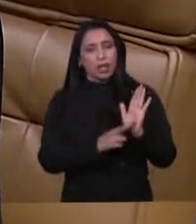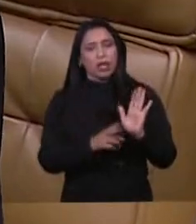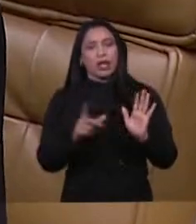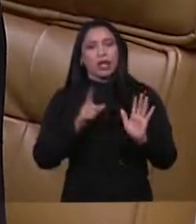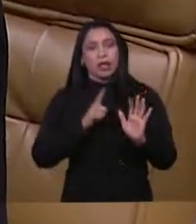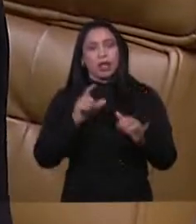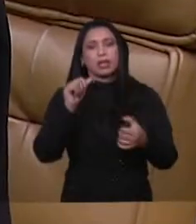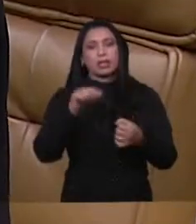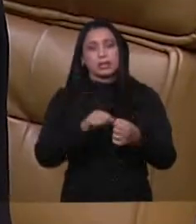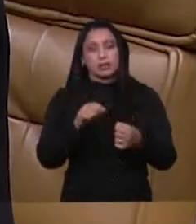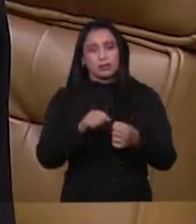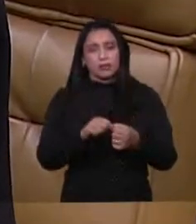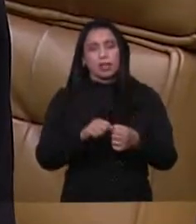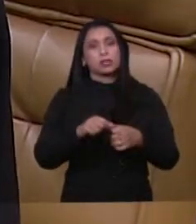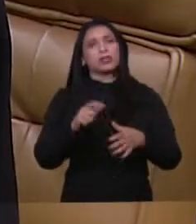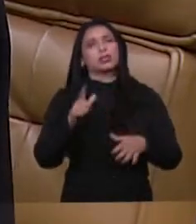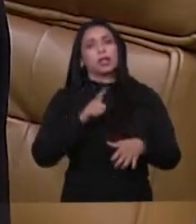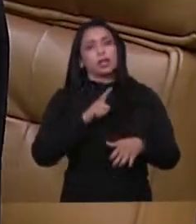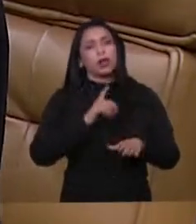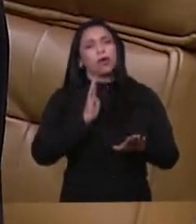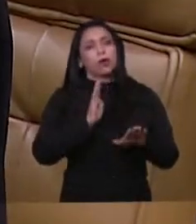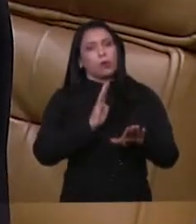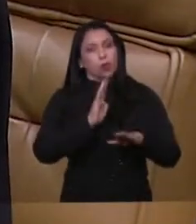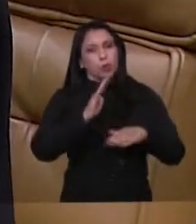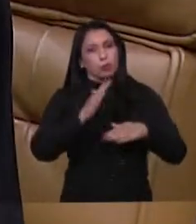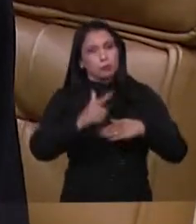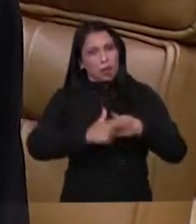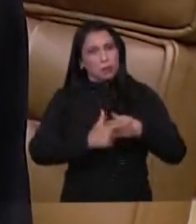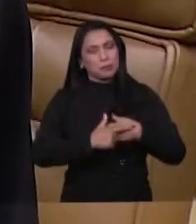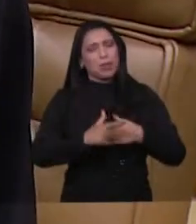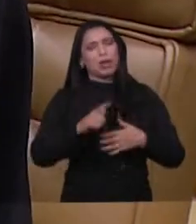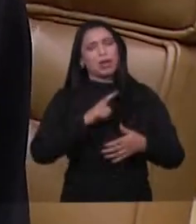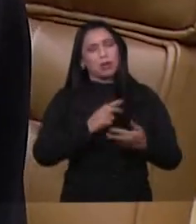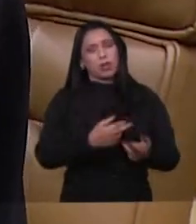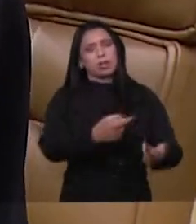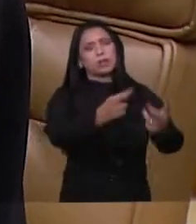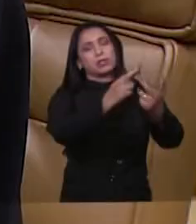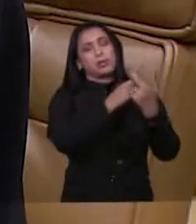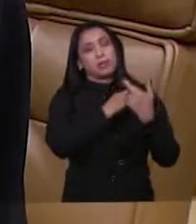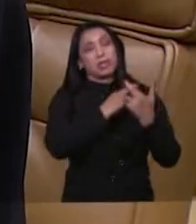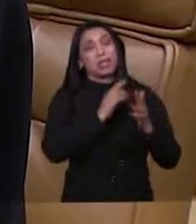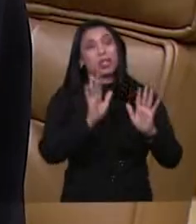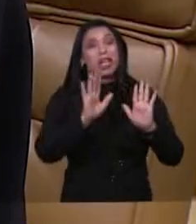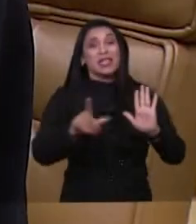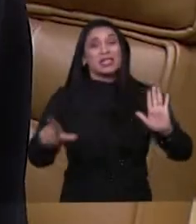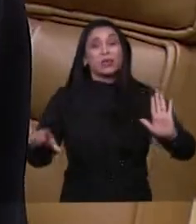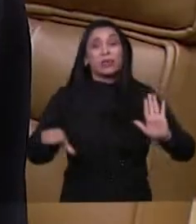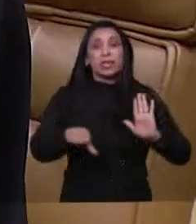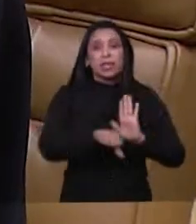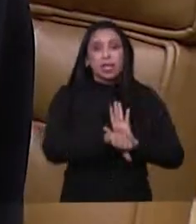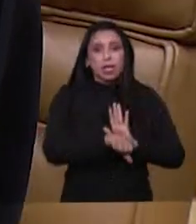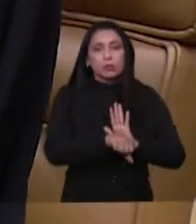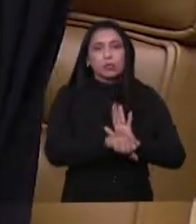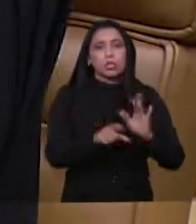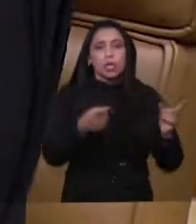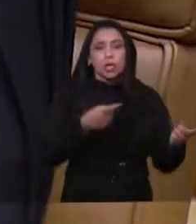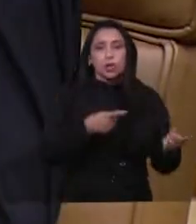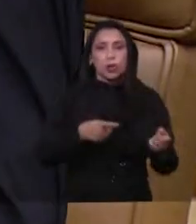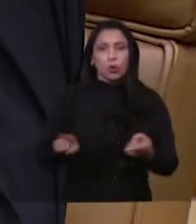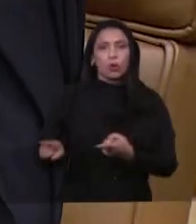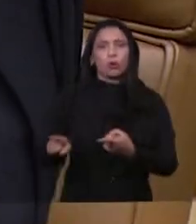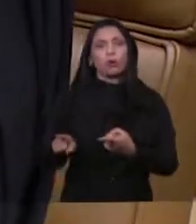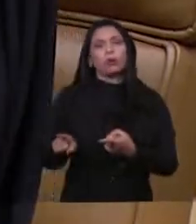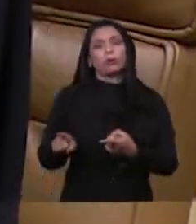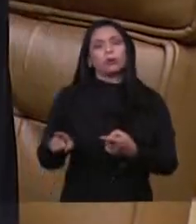pleno exercício de suas funções. Está-se, portanto, diante de crimes de atentado ou de empreendimento, os quais